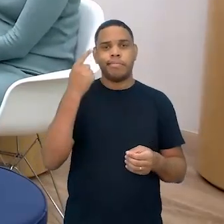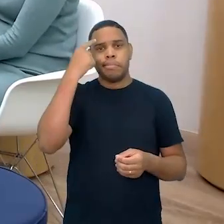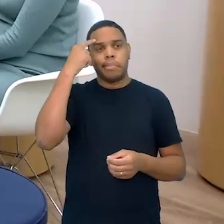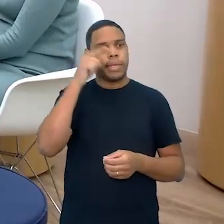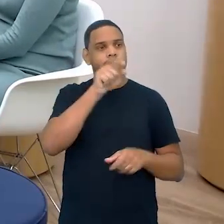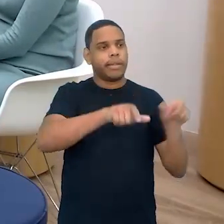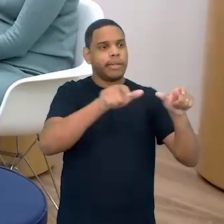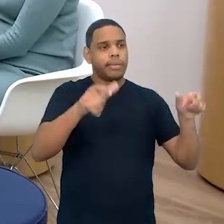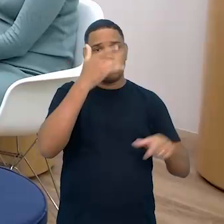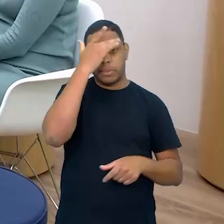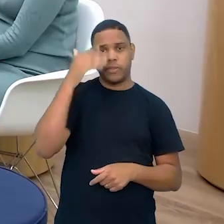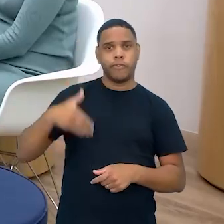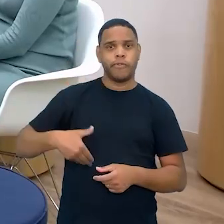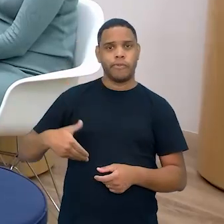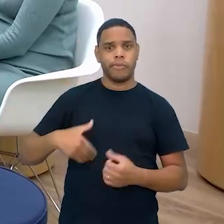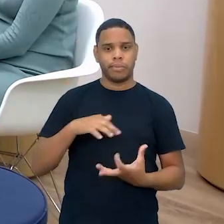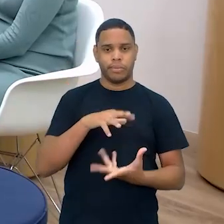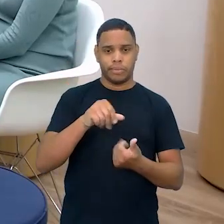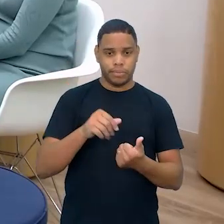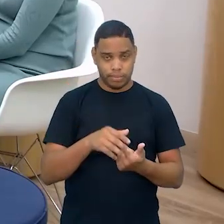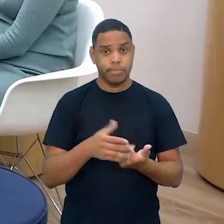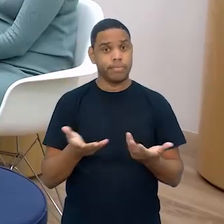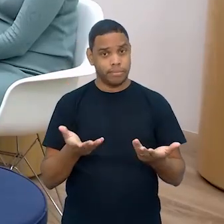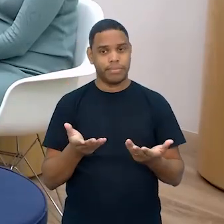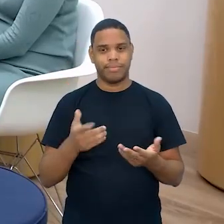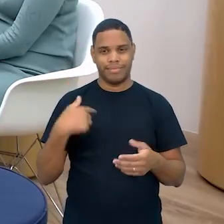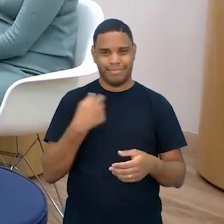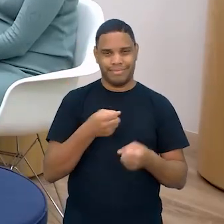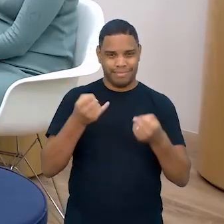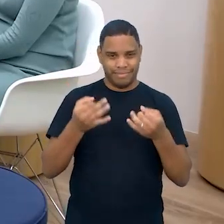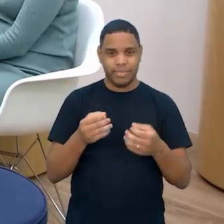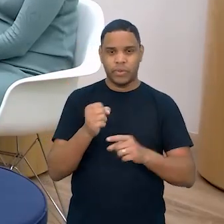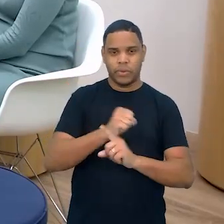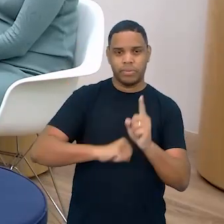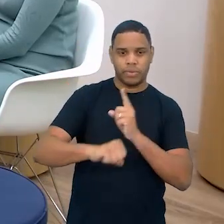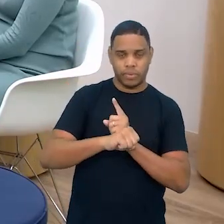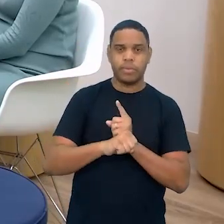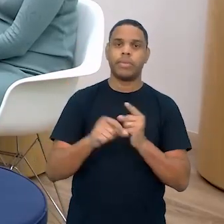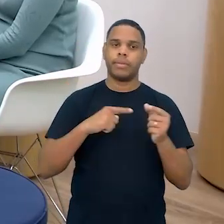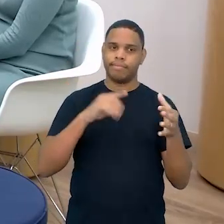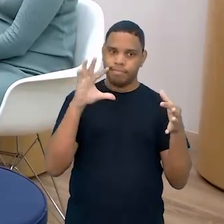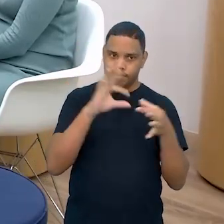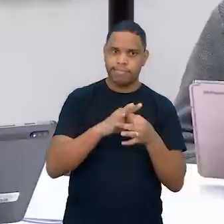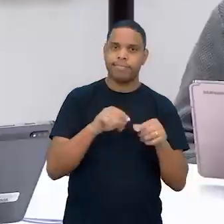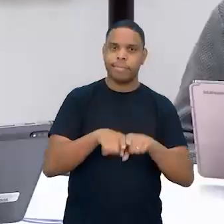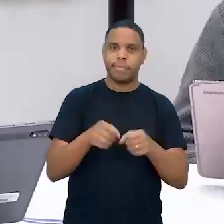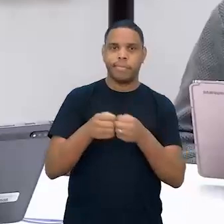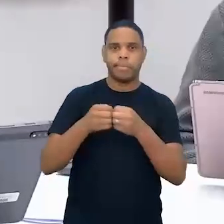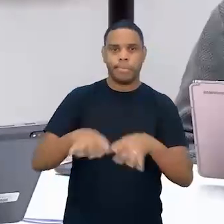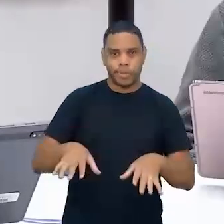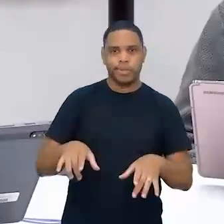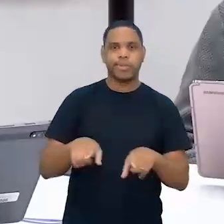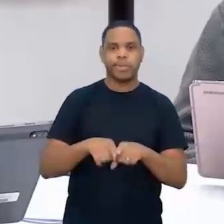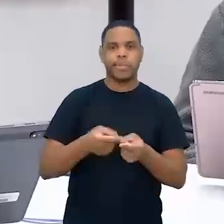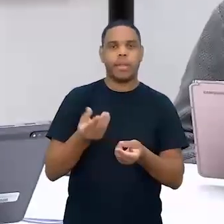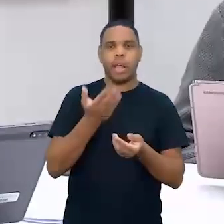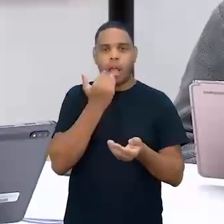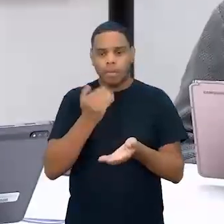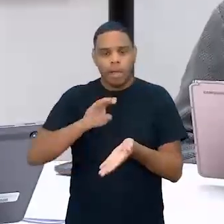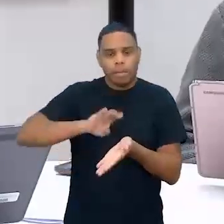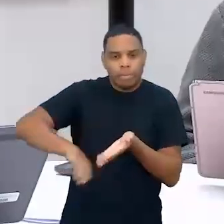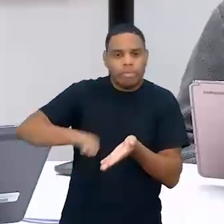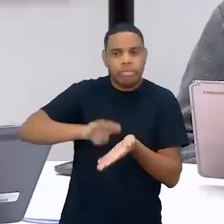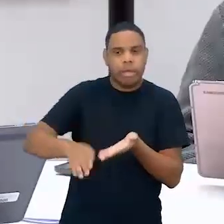no outro. E como a gente está falando de que está tudo conectado, né? Quer dizer, a questão social é diretamente impactada na questão do desperdício de